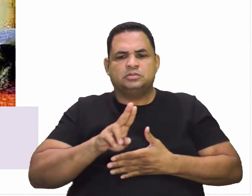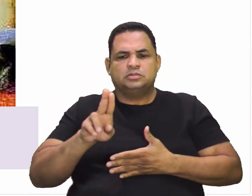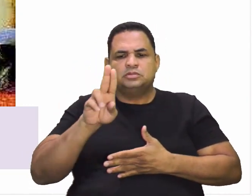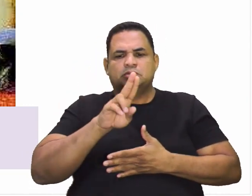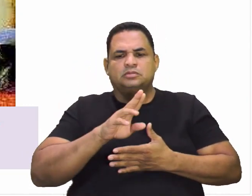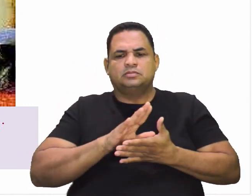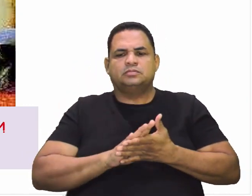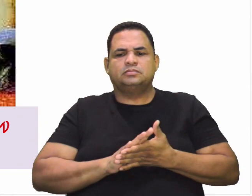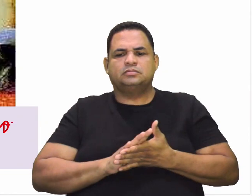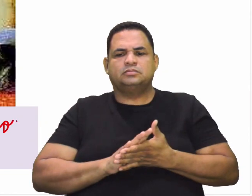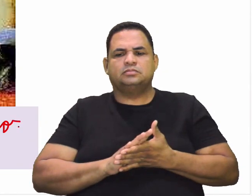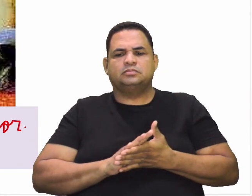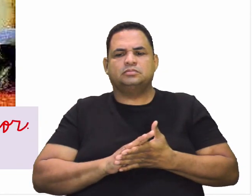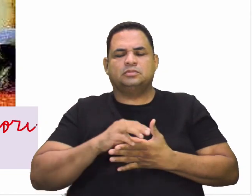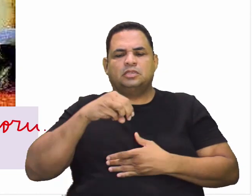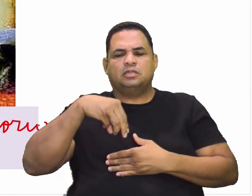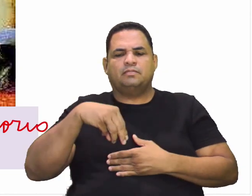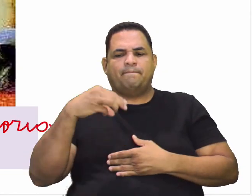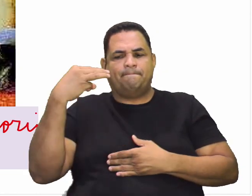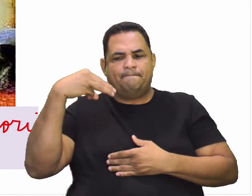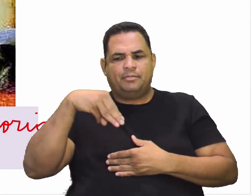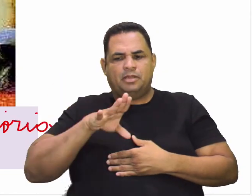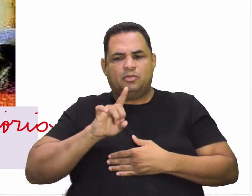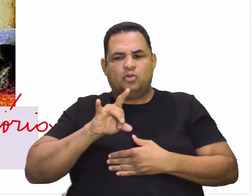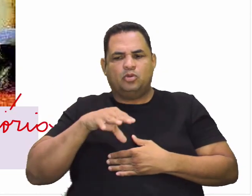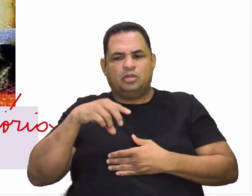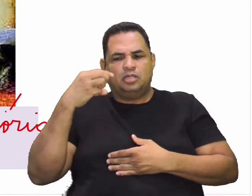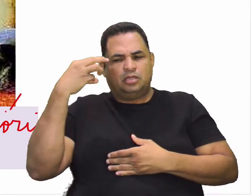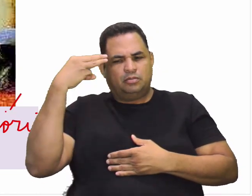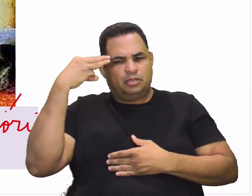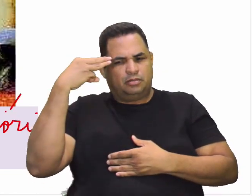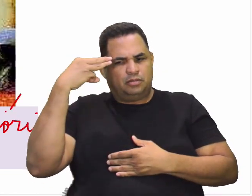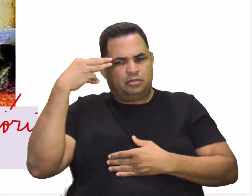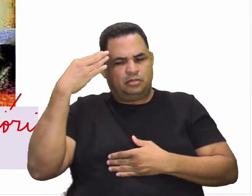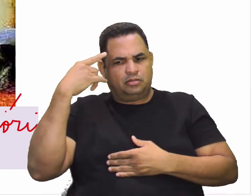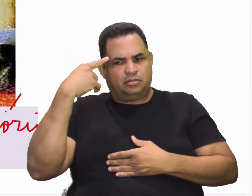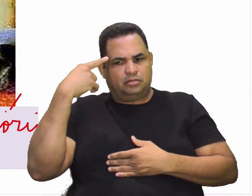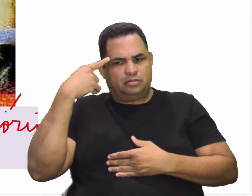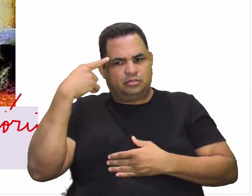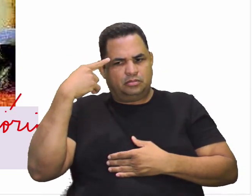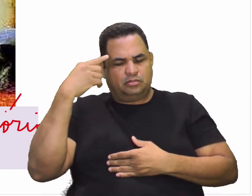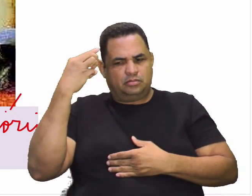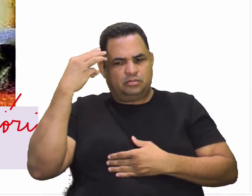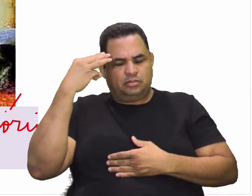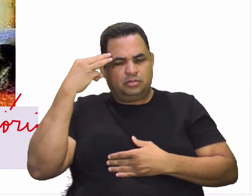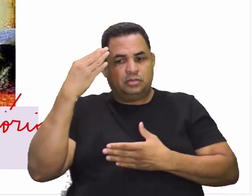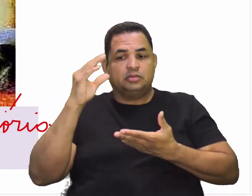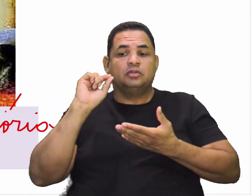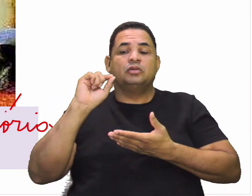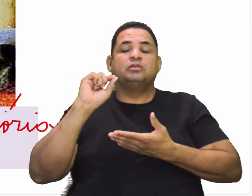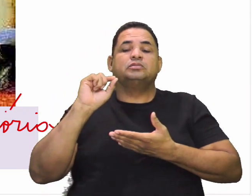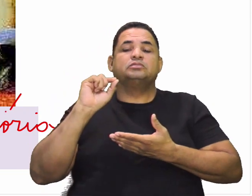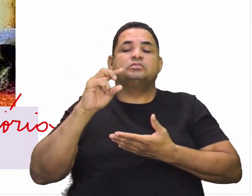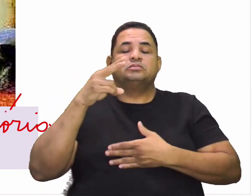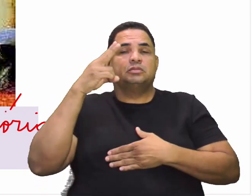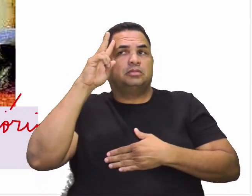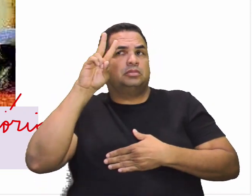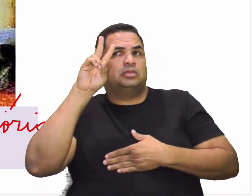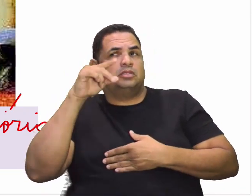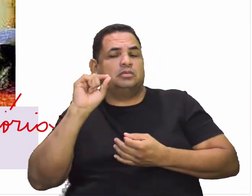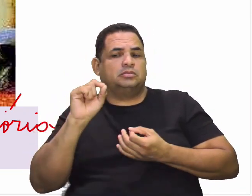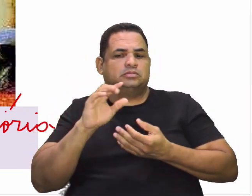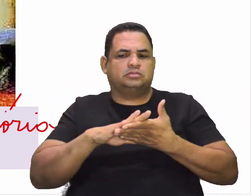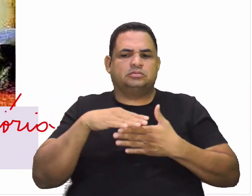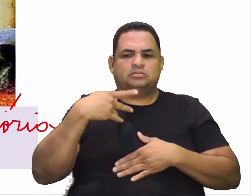utiliza a memória das pessoas. Ela vai utilizar a memória das pessoas, o que as pessoas lembram, e